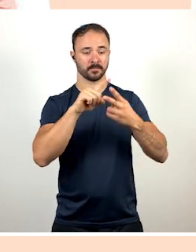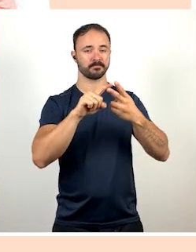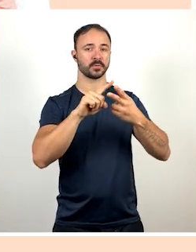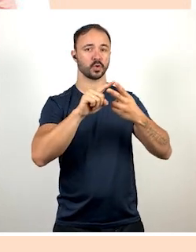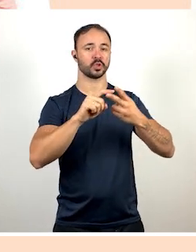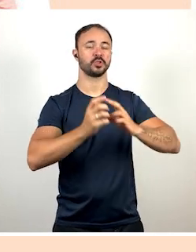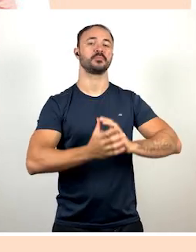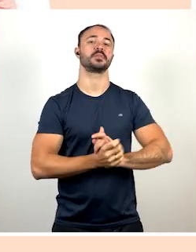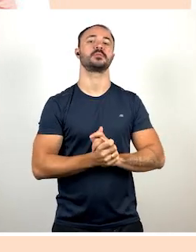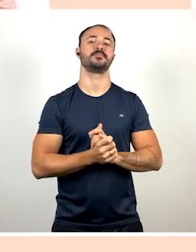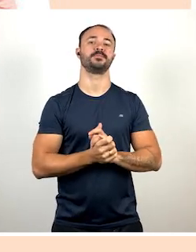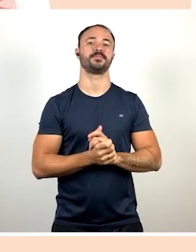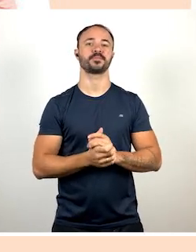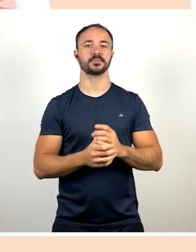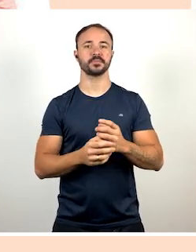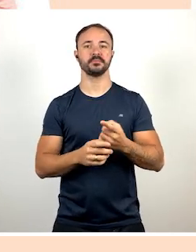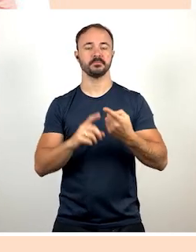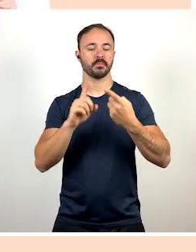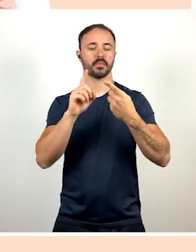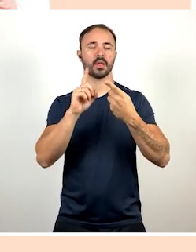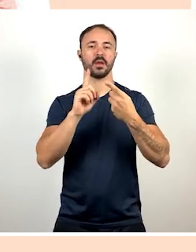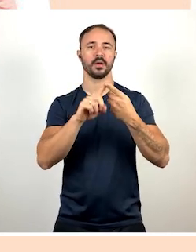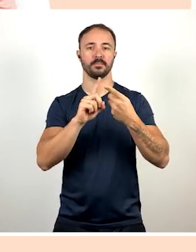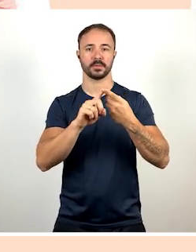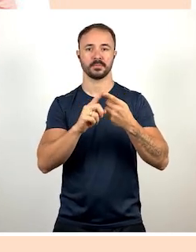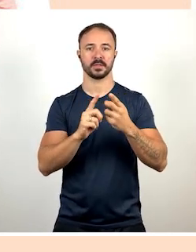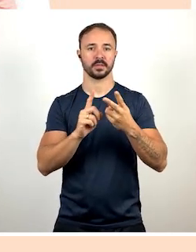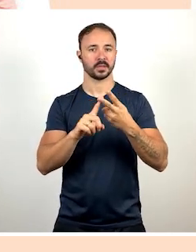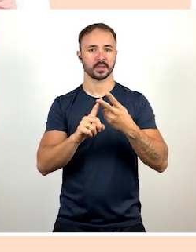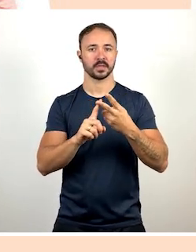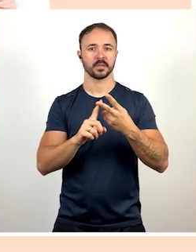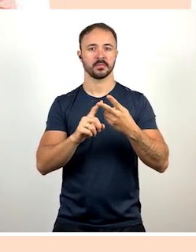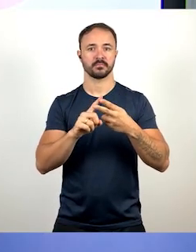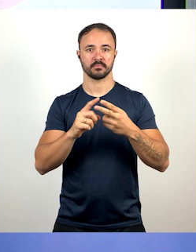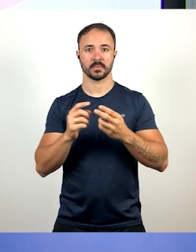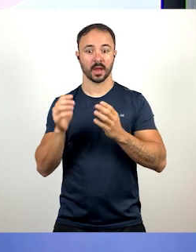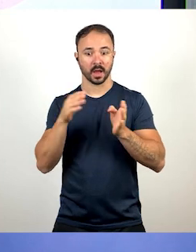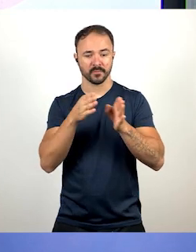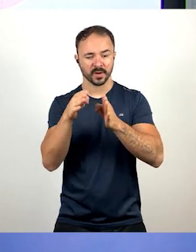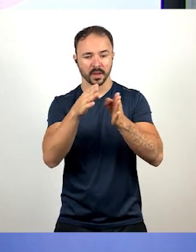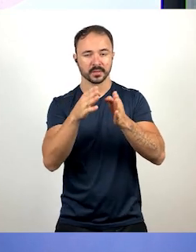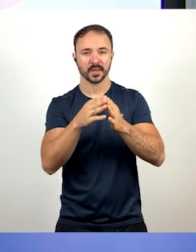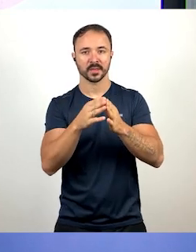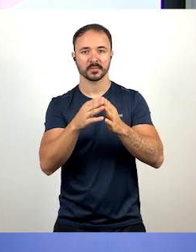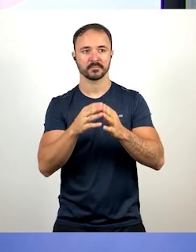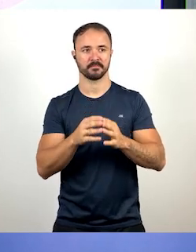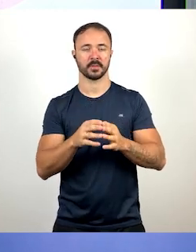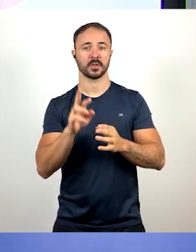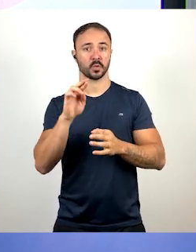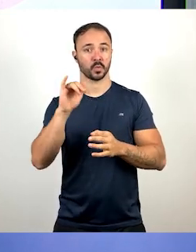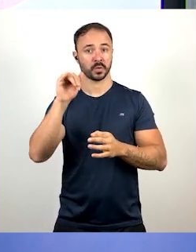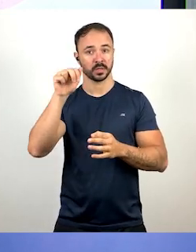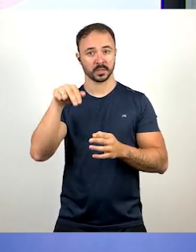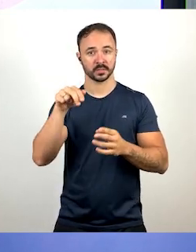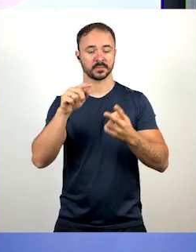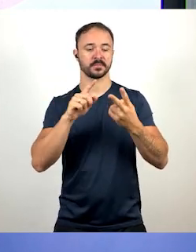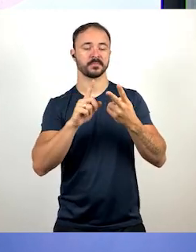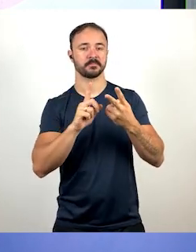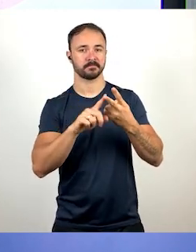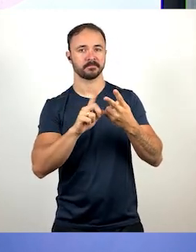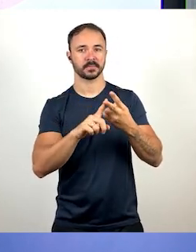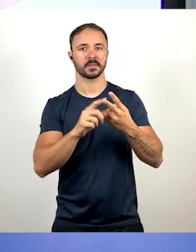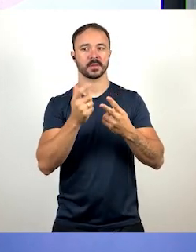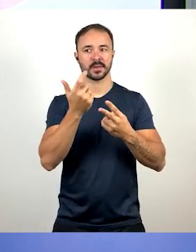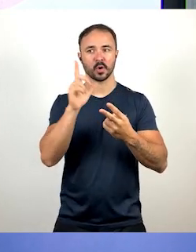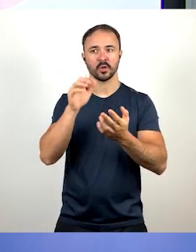e a que conduz a urina da bexiga até a parte externa do nosso corpo. Os